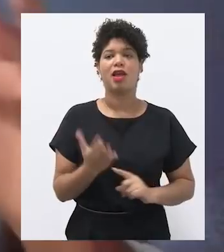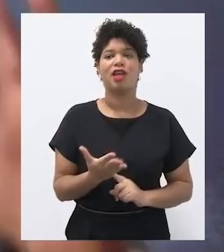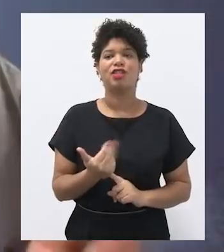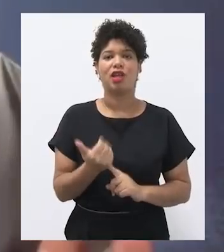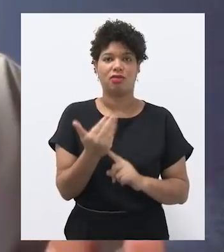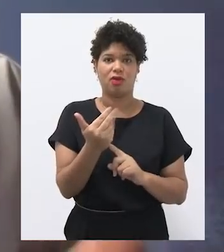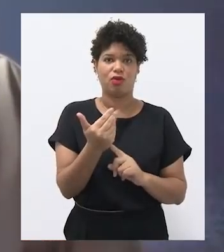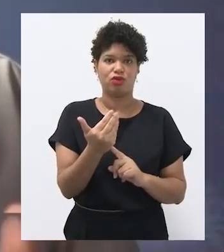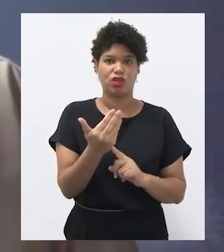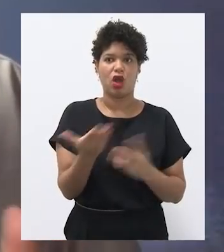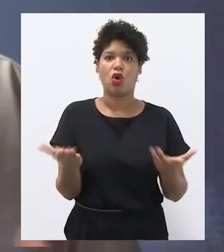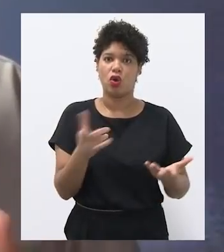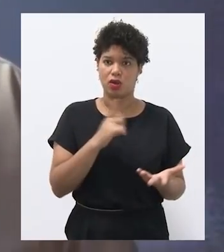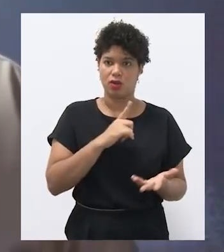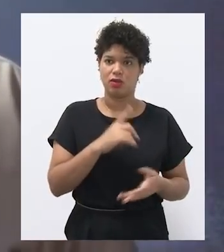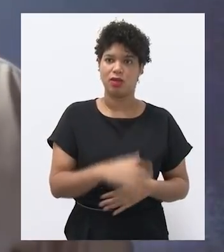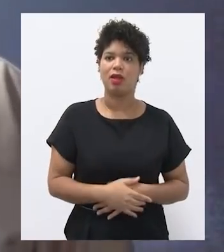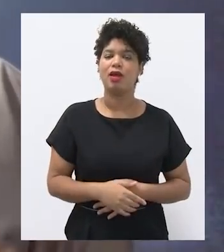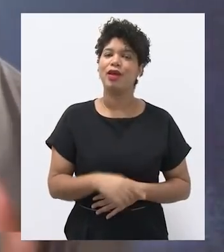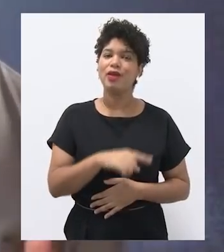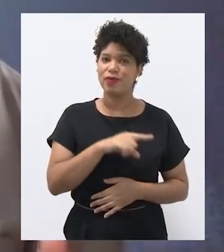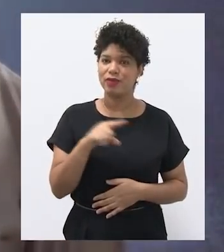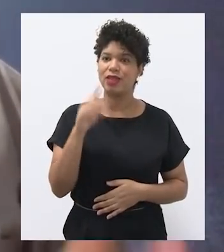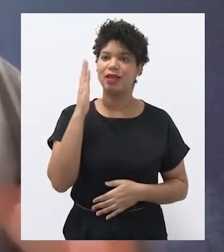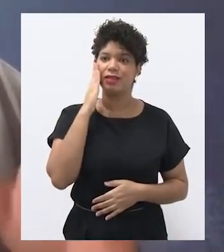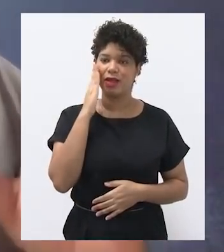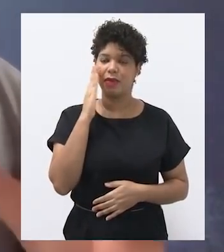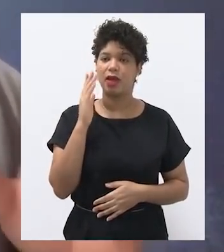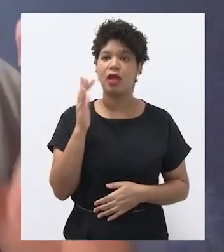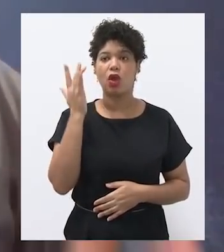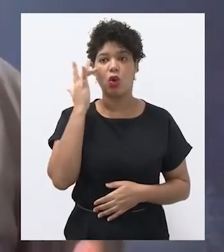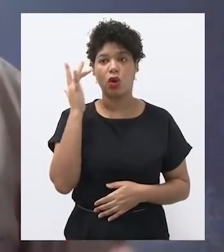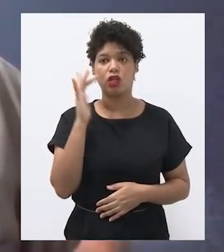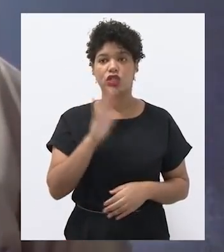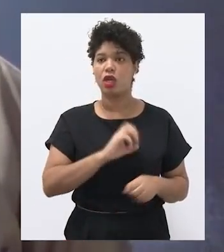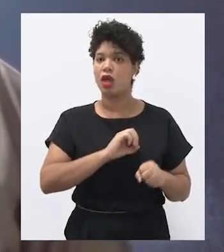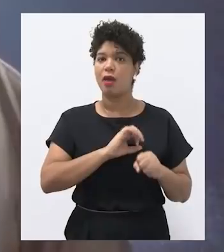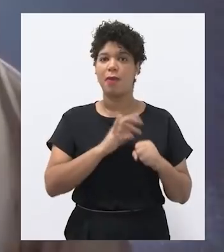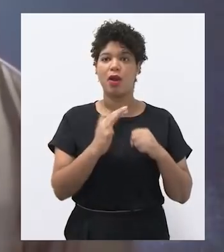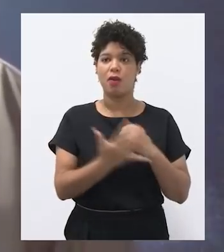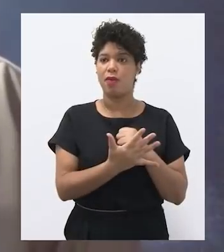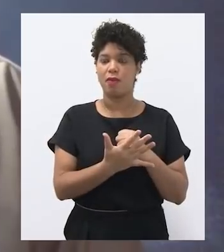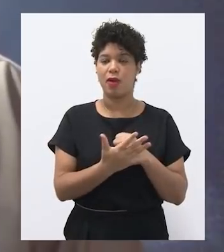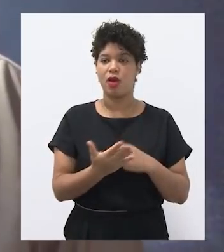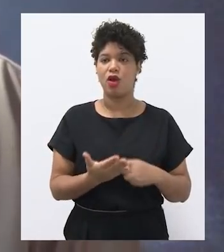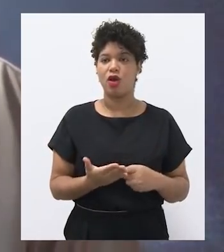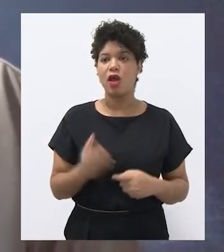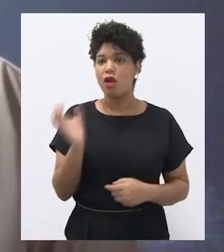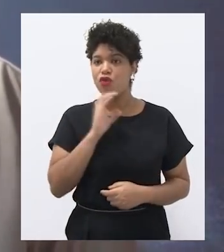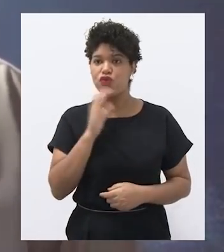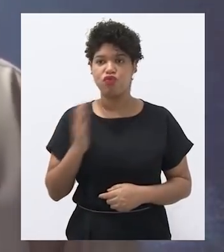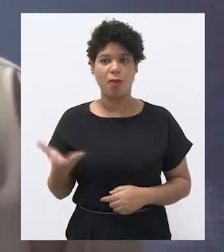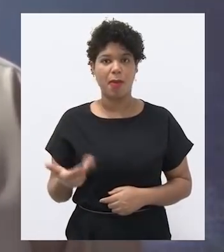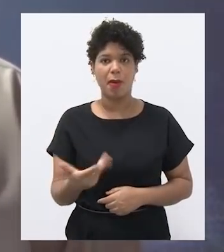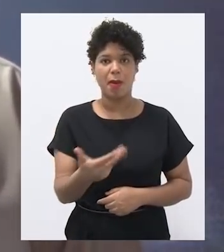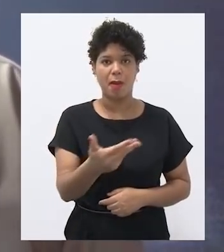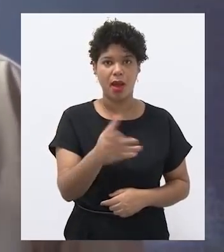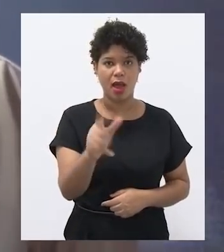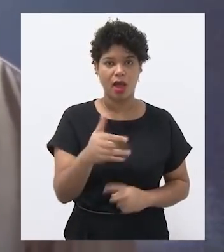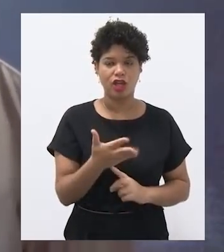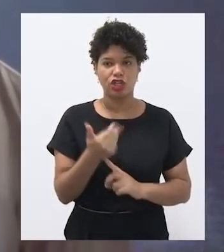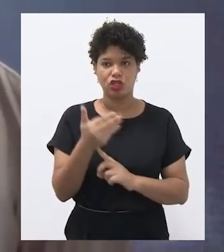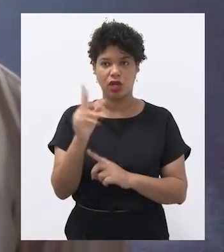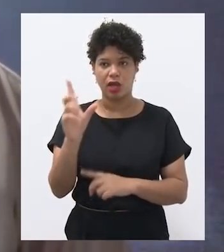e vocês dificilmente me ouvirão dizer que a pandemia acelerou a digitalização. Eu acredito que não.